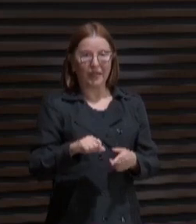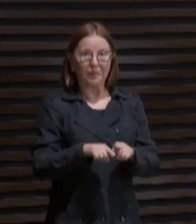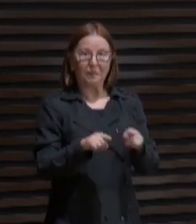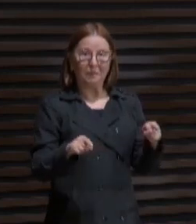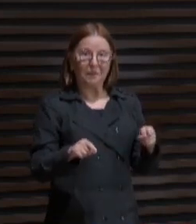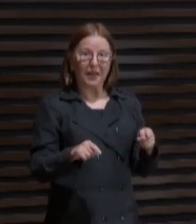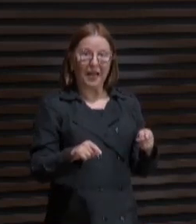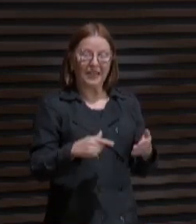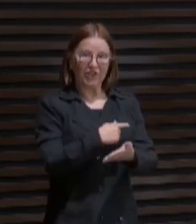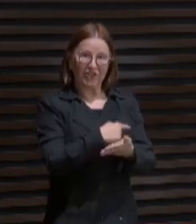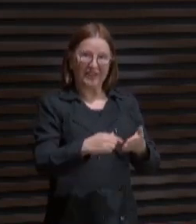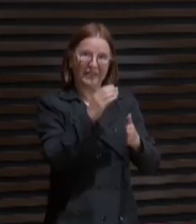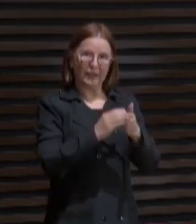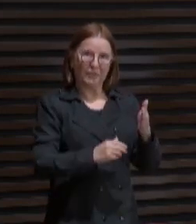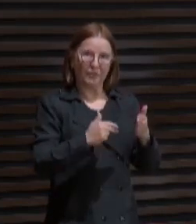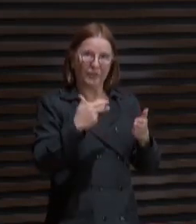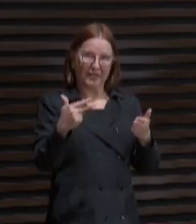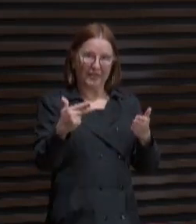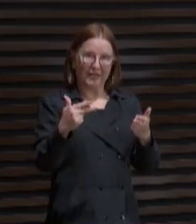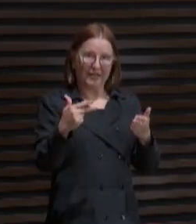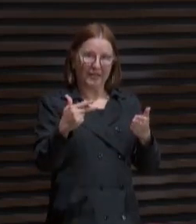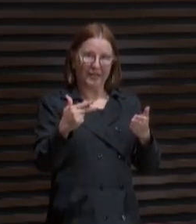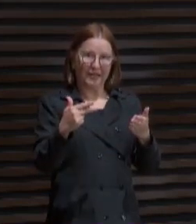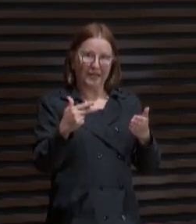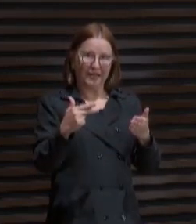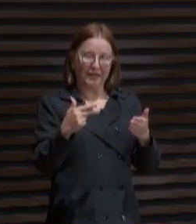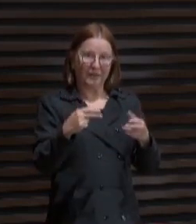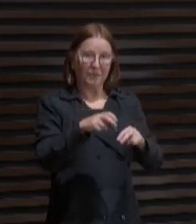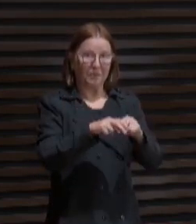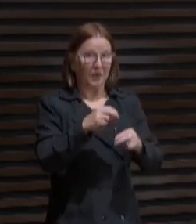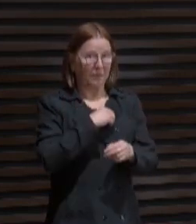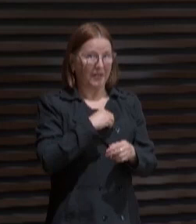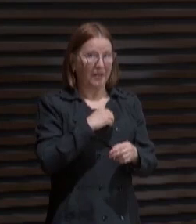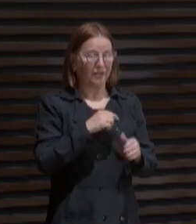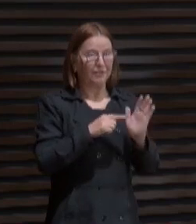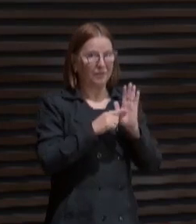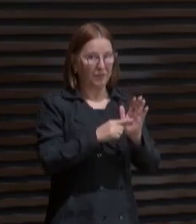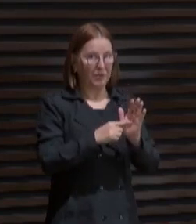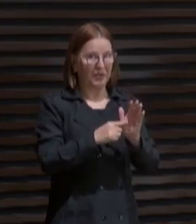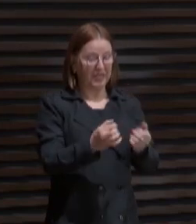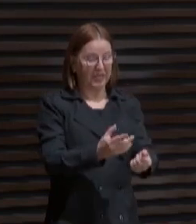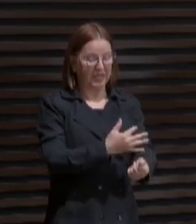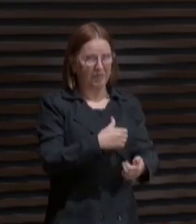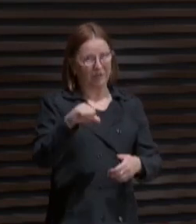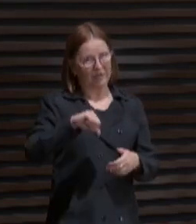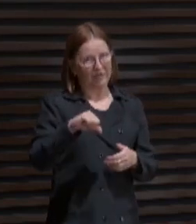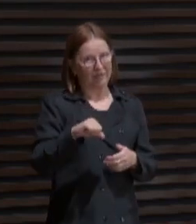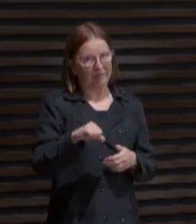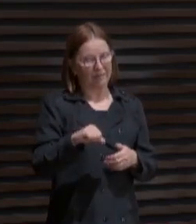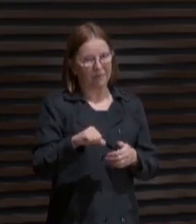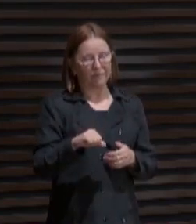de Gênesis, com a queda, aparecem as emoções negativas. Não que elas não existissem,